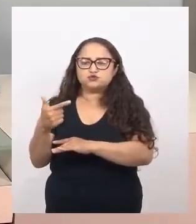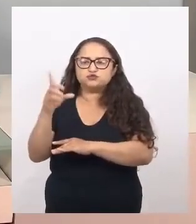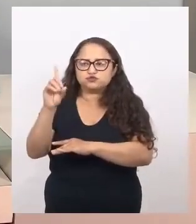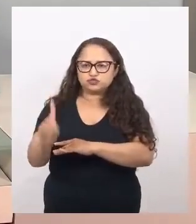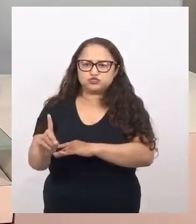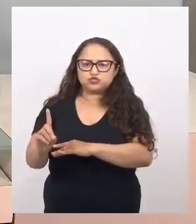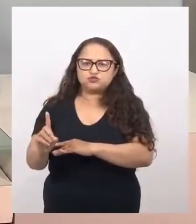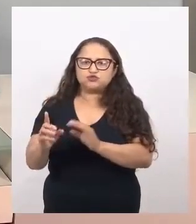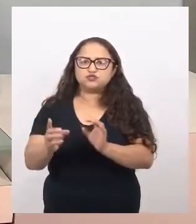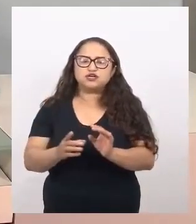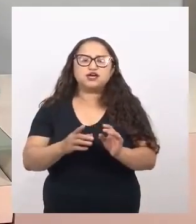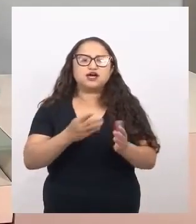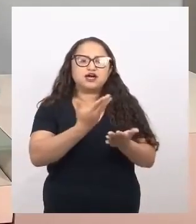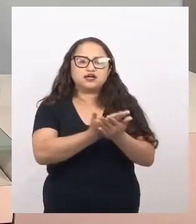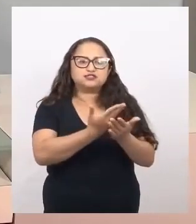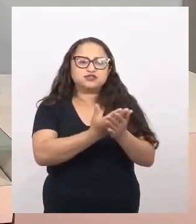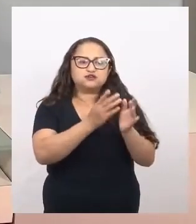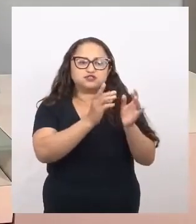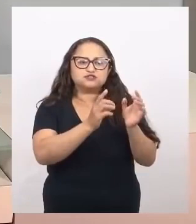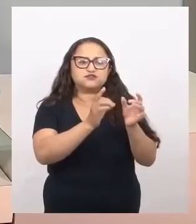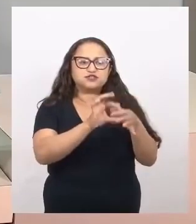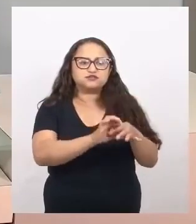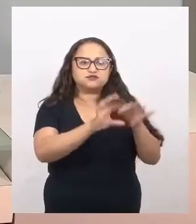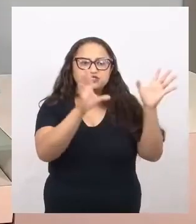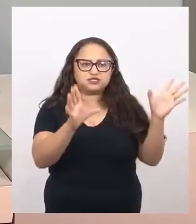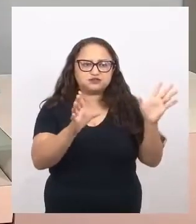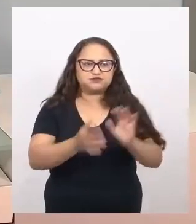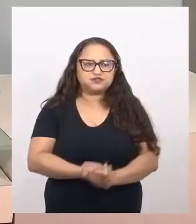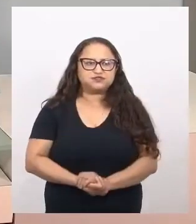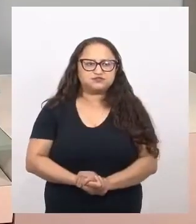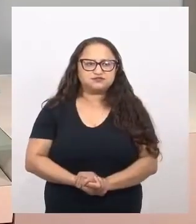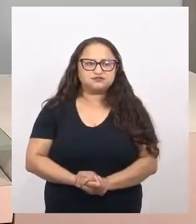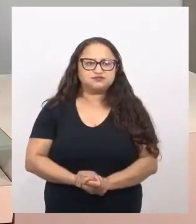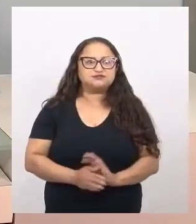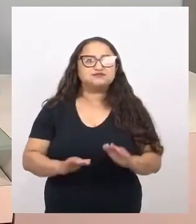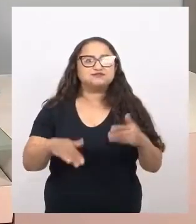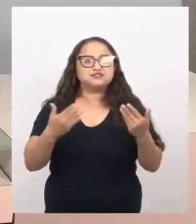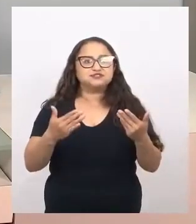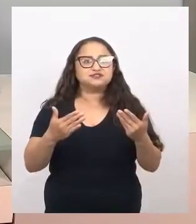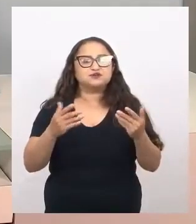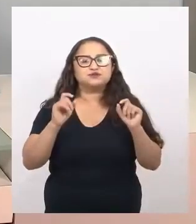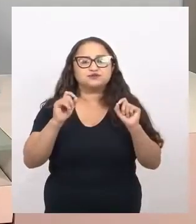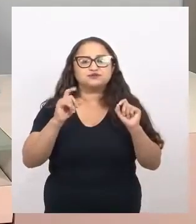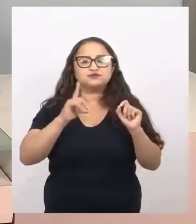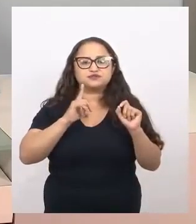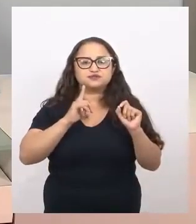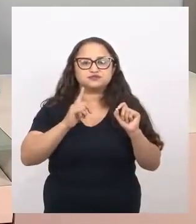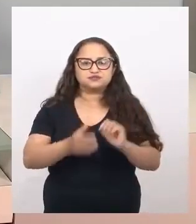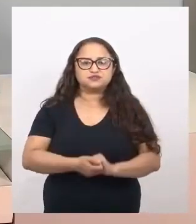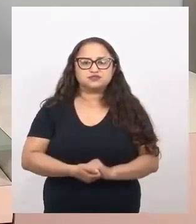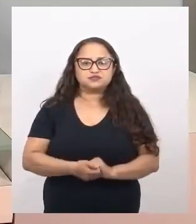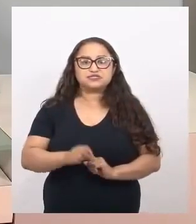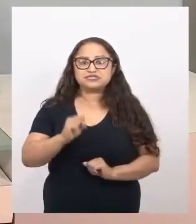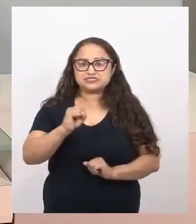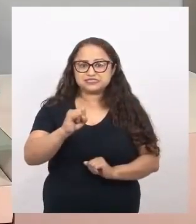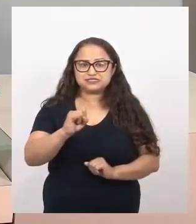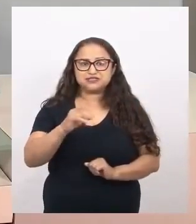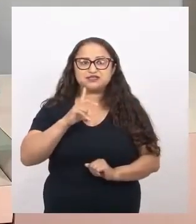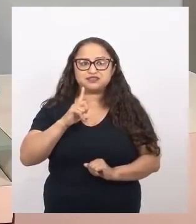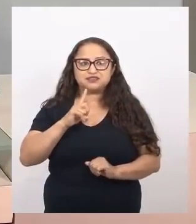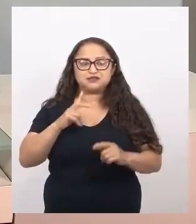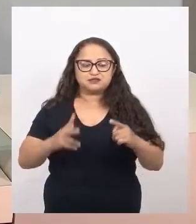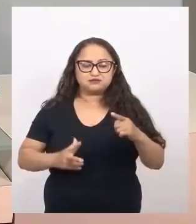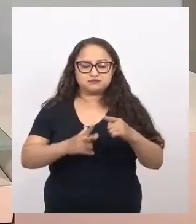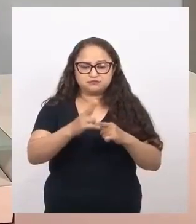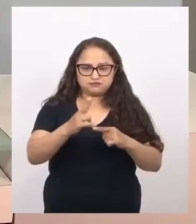essas aulas livres. Então, recapitulando, a designação, se ela houver a cessação dessa